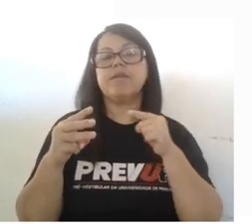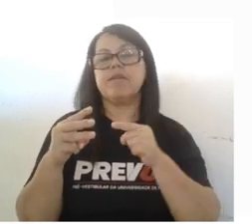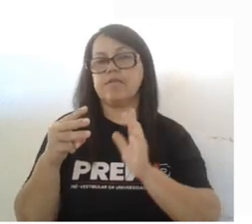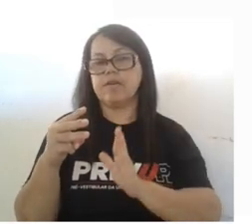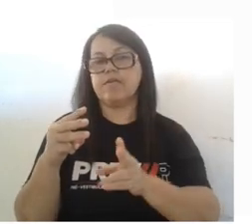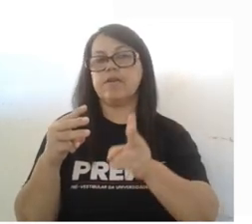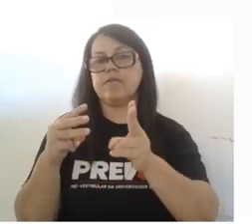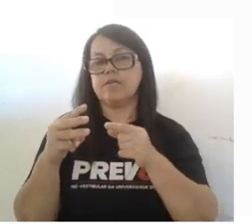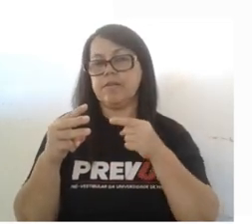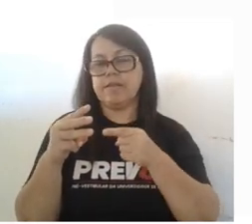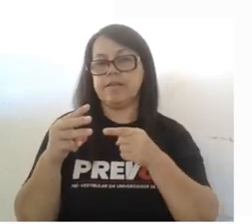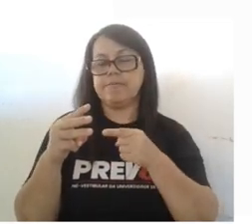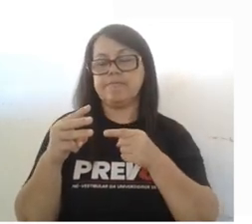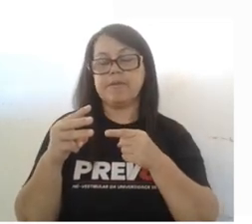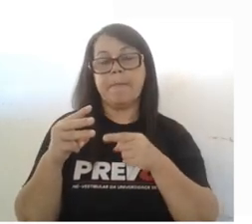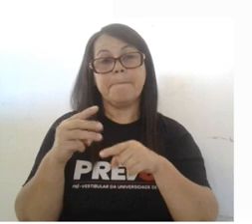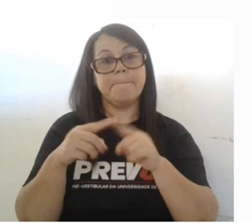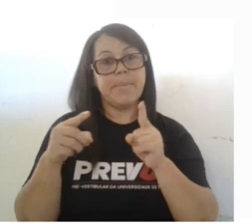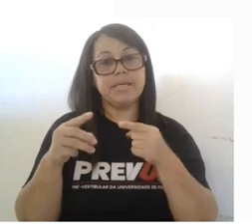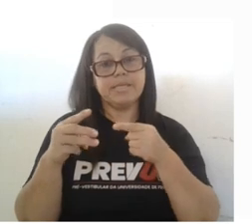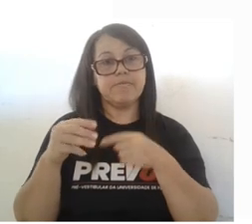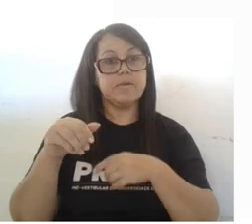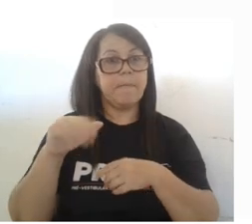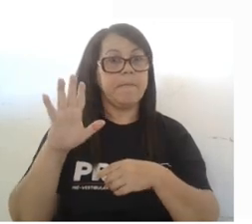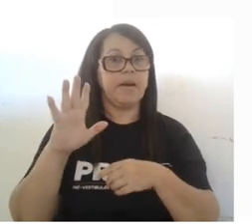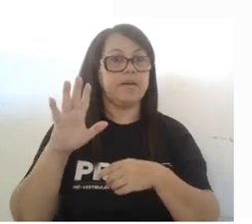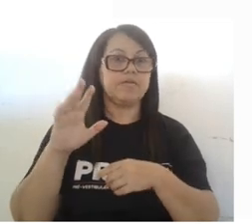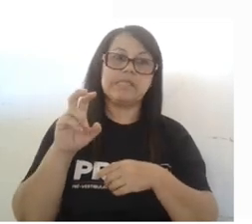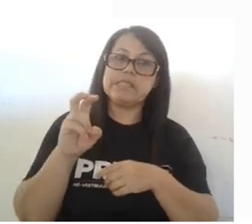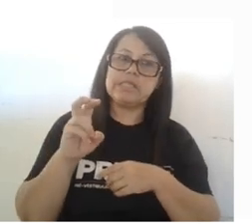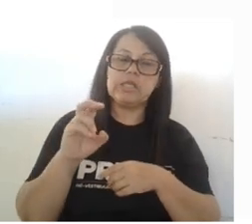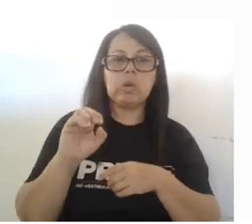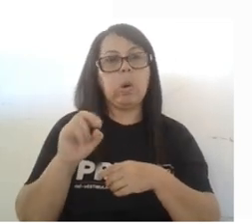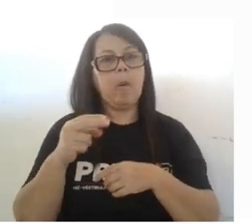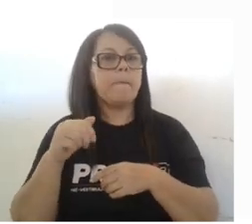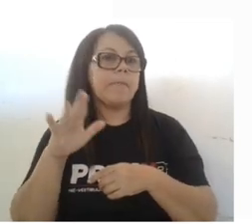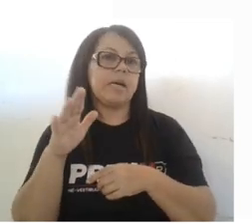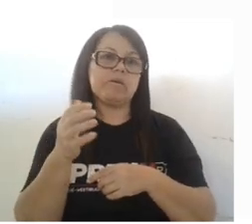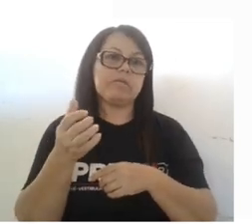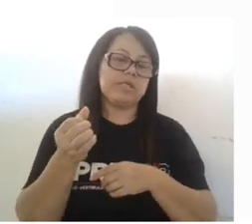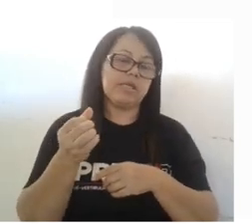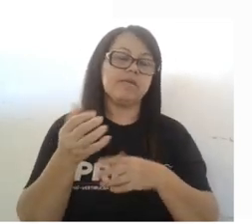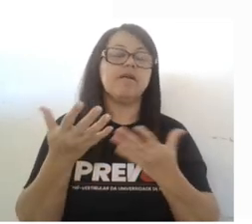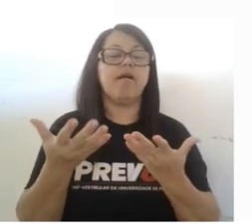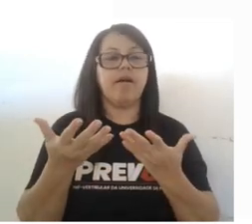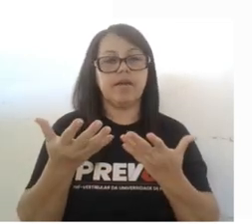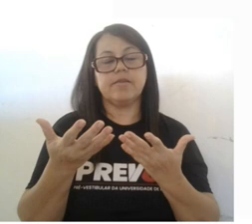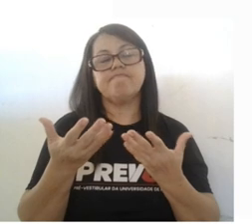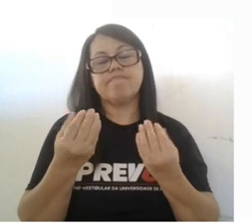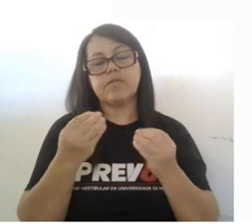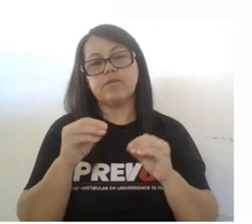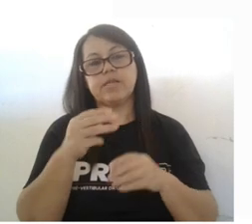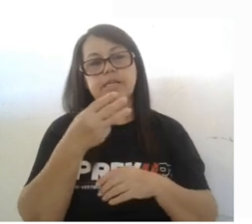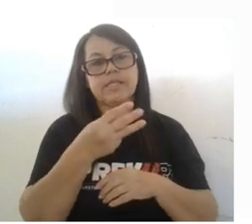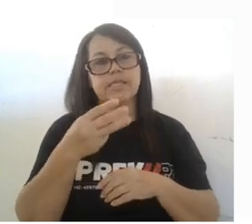daqui apenas com valor 3. Se fosse um número maior que 5, maior ou igual a 5, e aí a gente iria